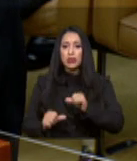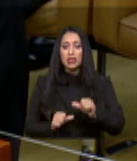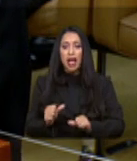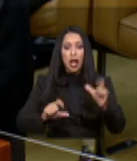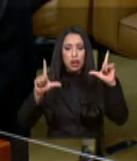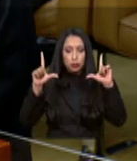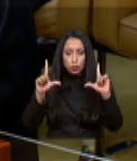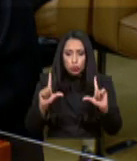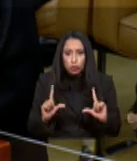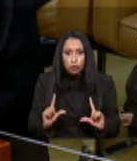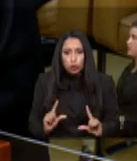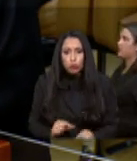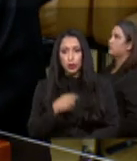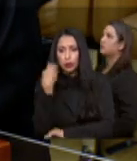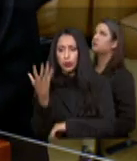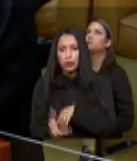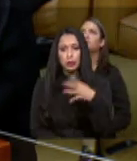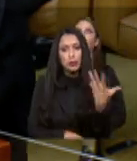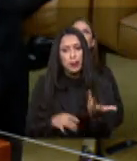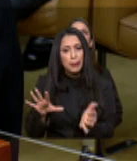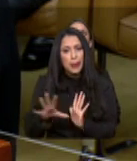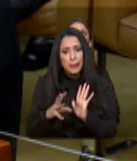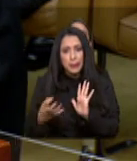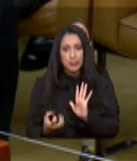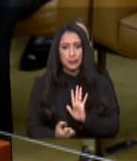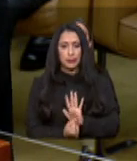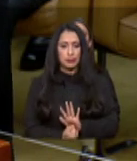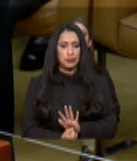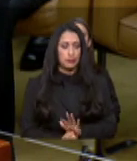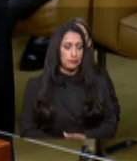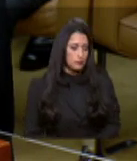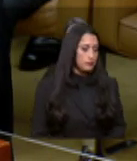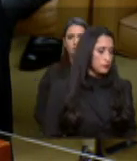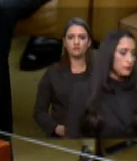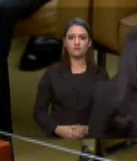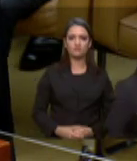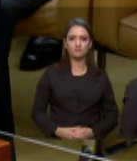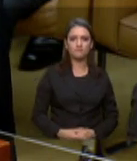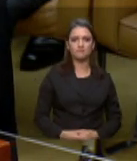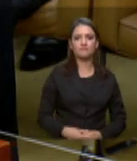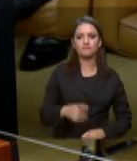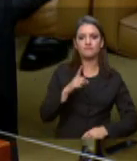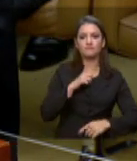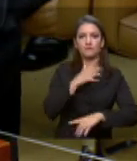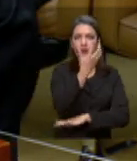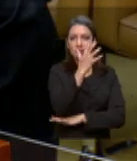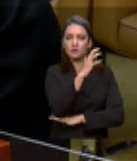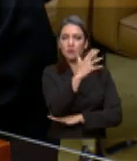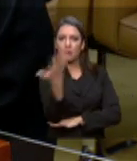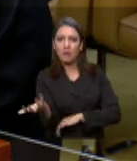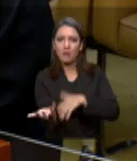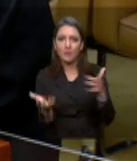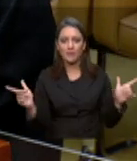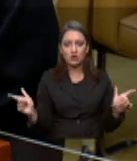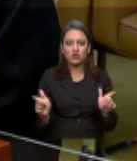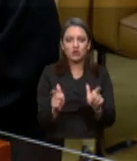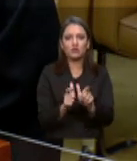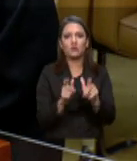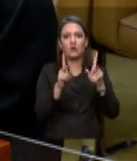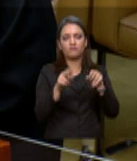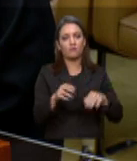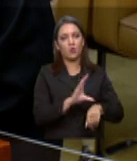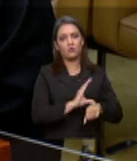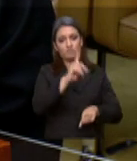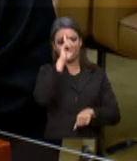aumento do desmatamento e reduzir o desmatamento na Amazônia, como manda a Constituição e como foi o nosso compromisso. Reunimos, durante